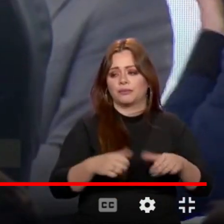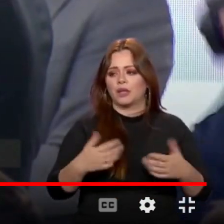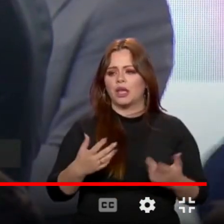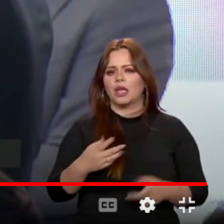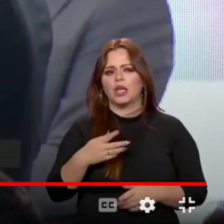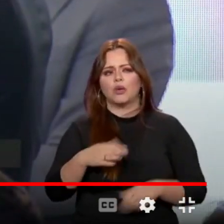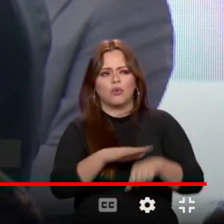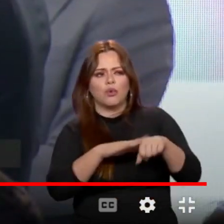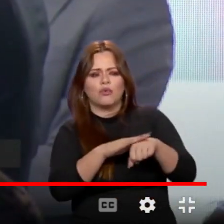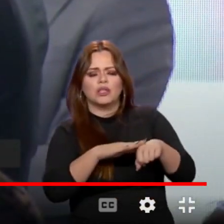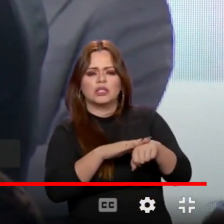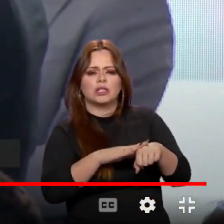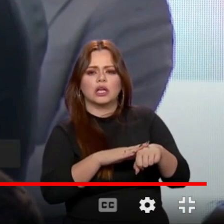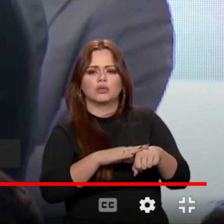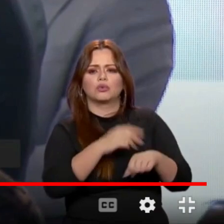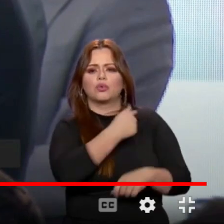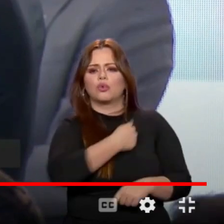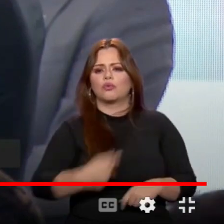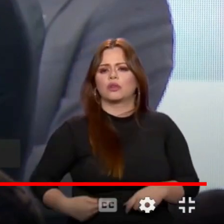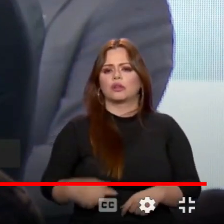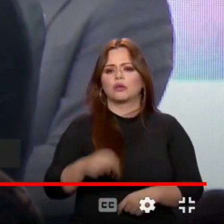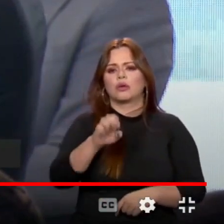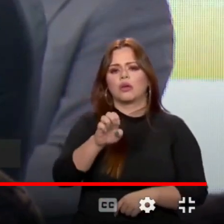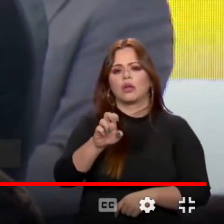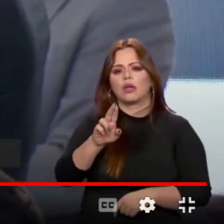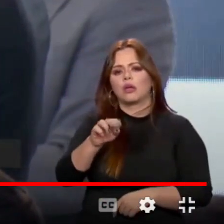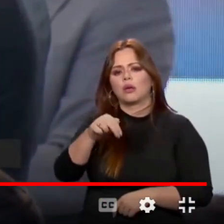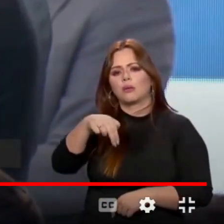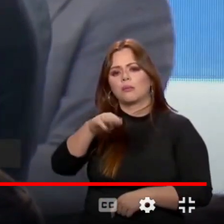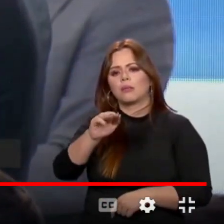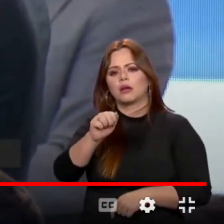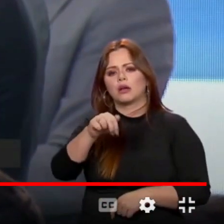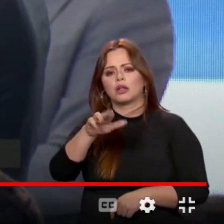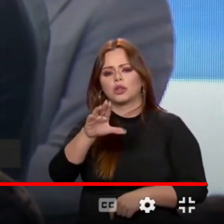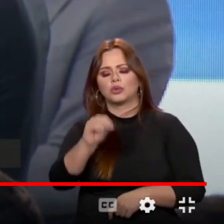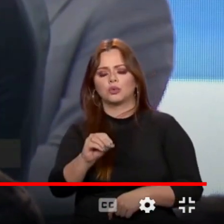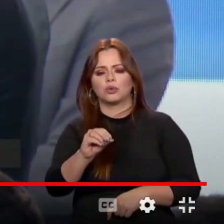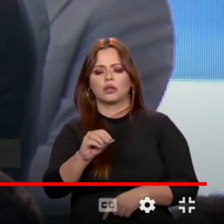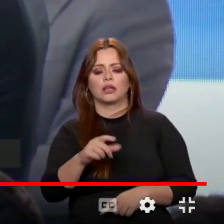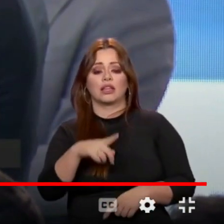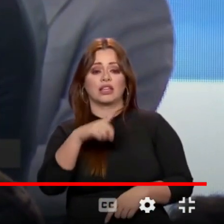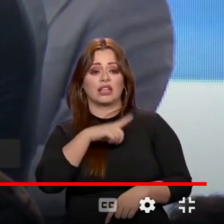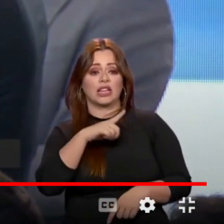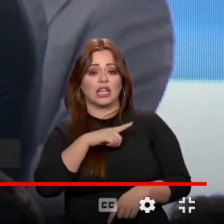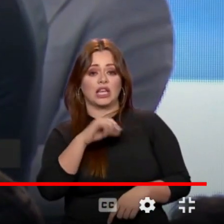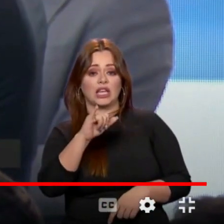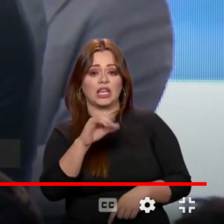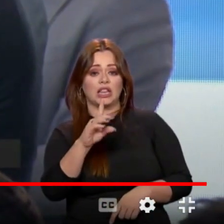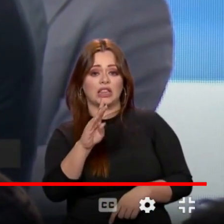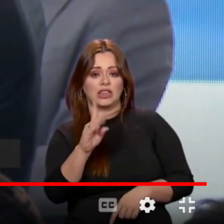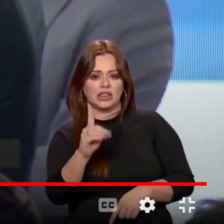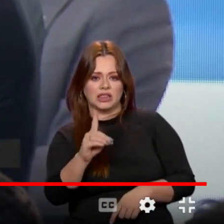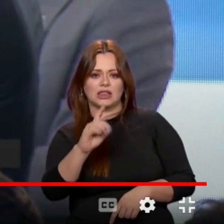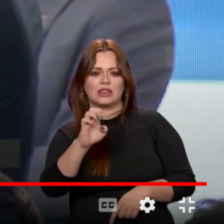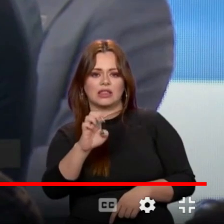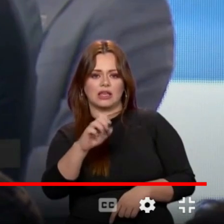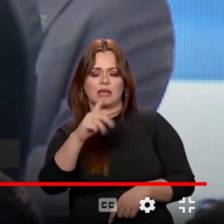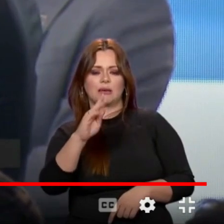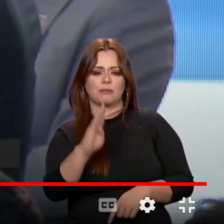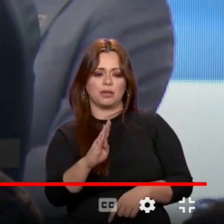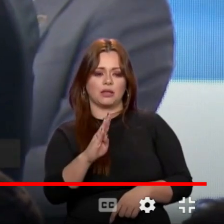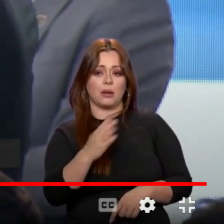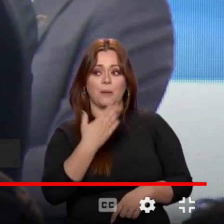com o governador Eumano e ele mostra que hoje nos orgulha porque tem no IDEB o melhor IDEB do